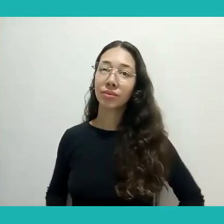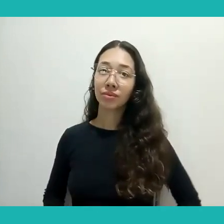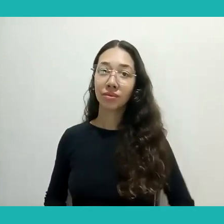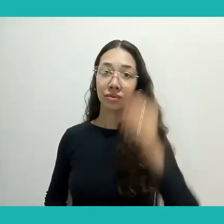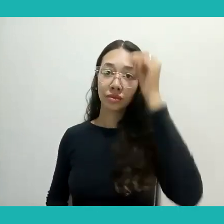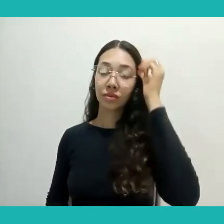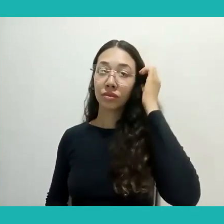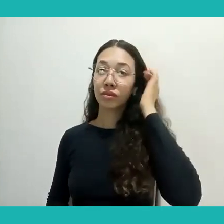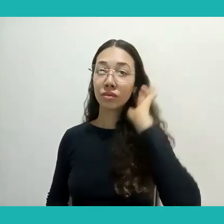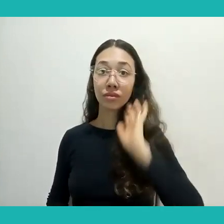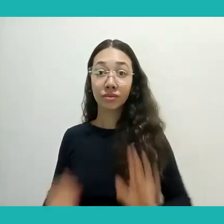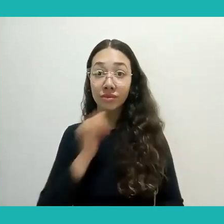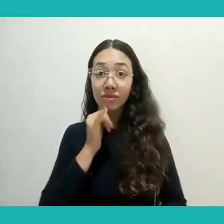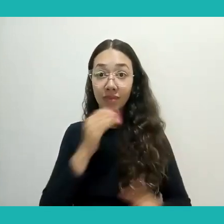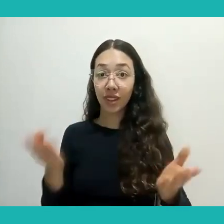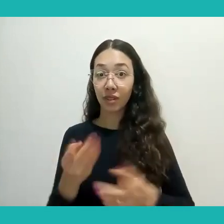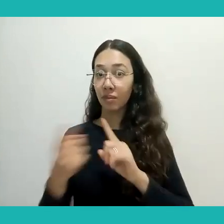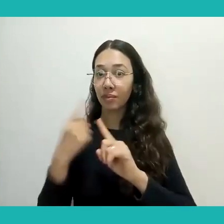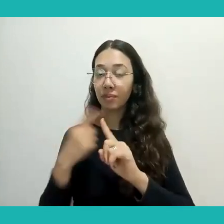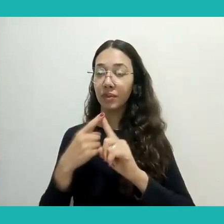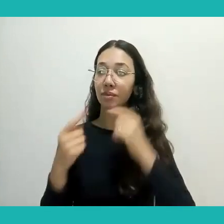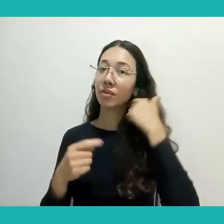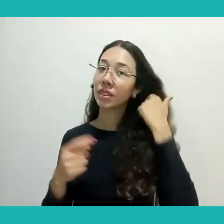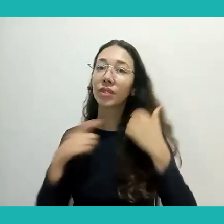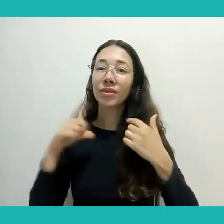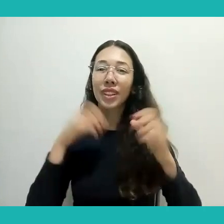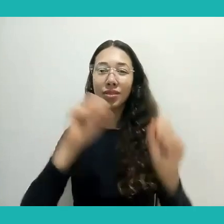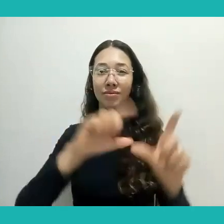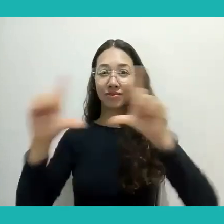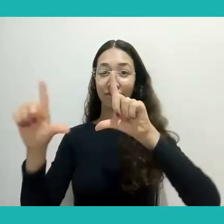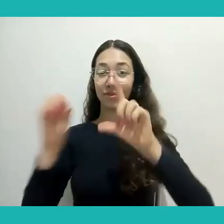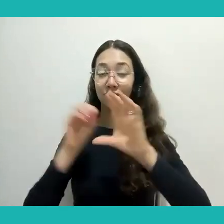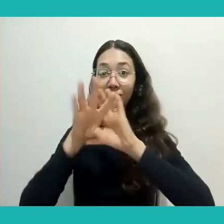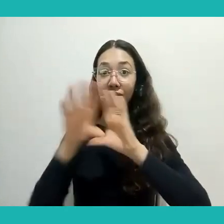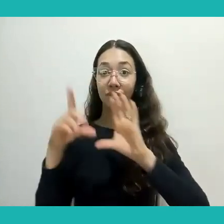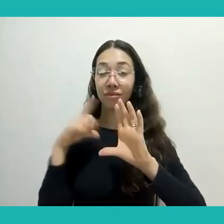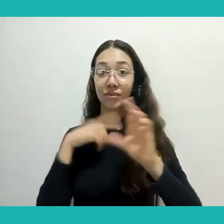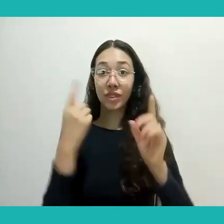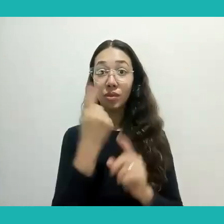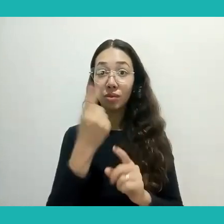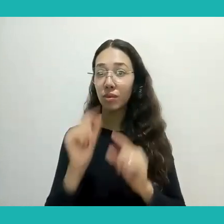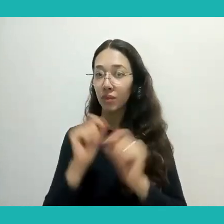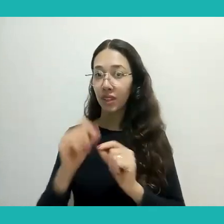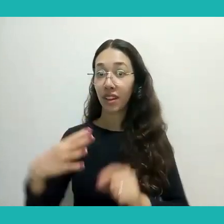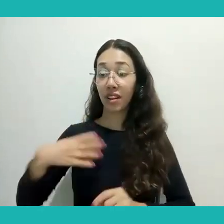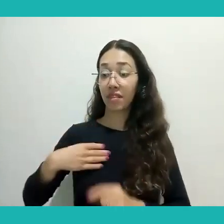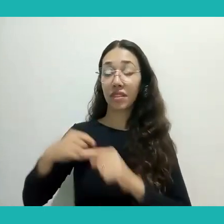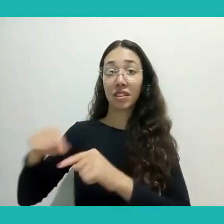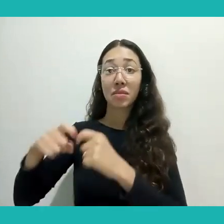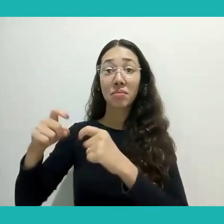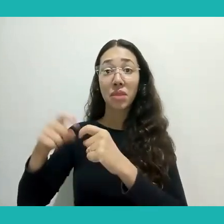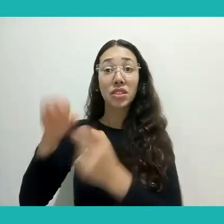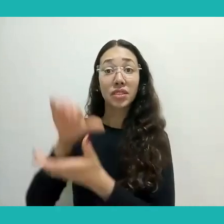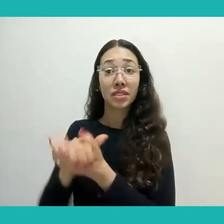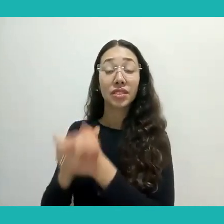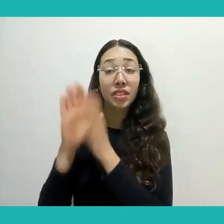O caso número 1, que a gente está vendo aí no slide, é uma filha médica, casada,